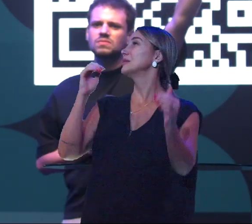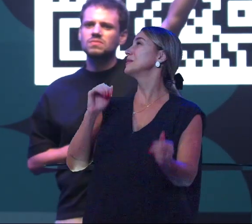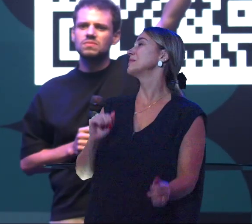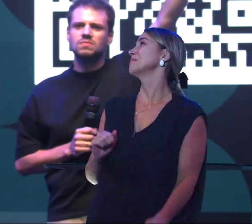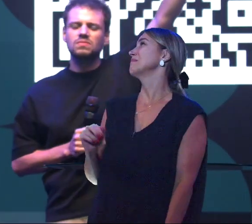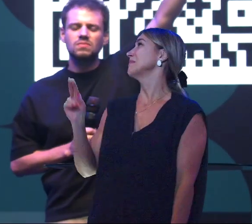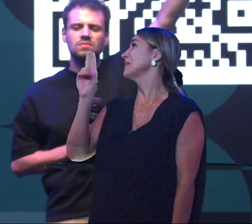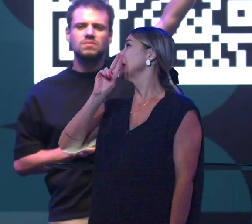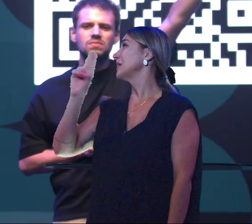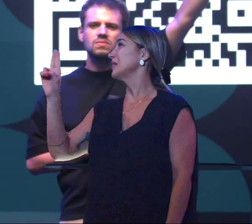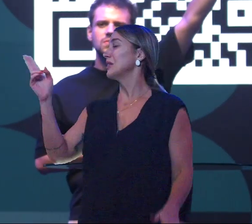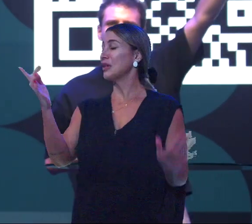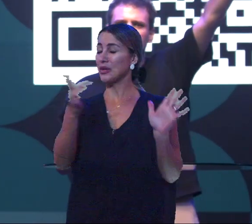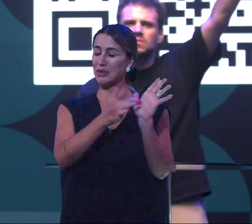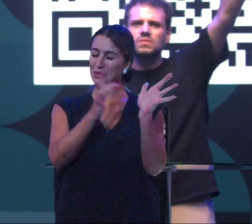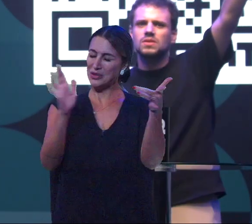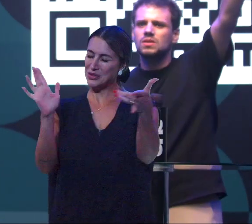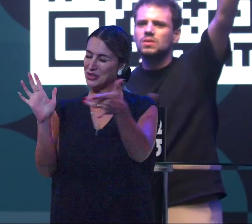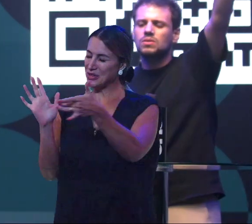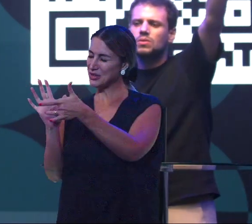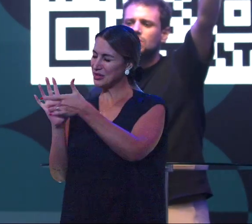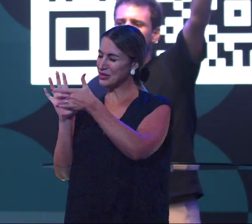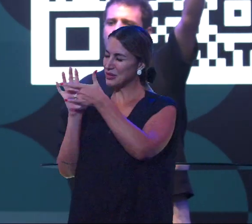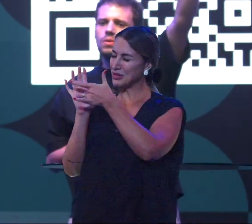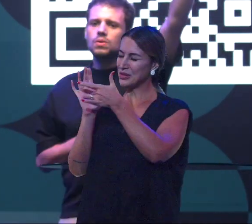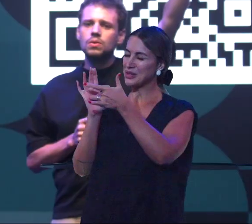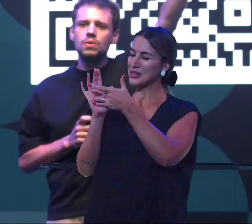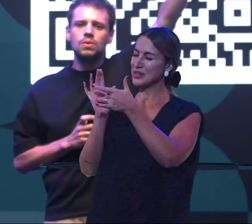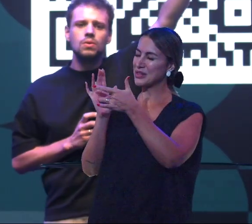Em nome de Jesus.